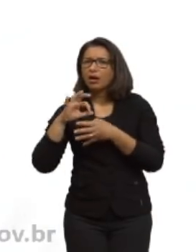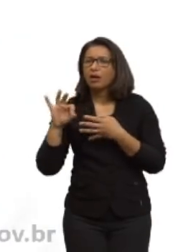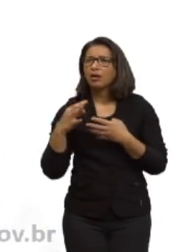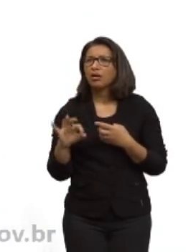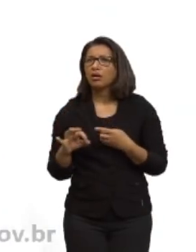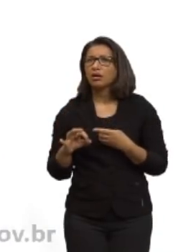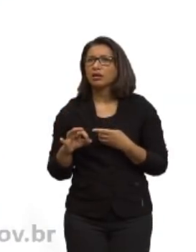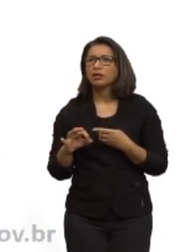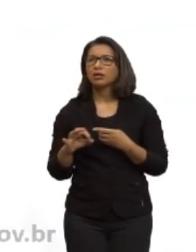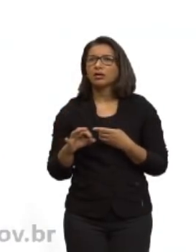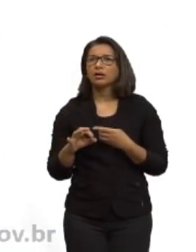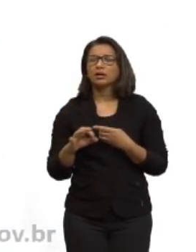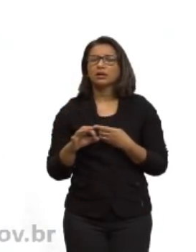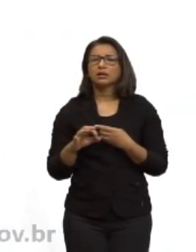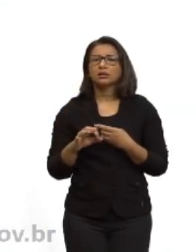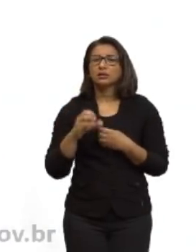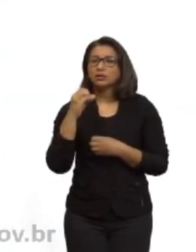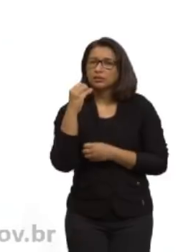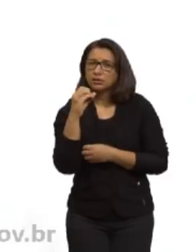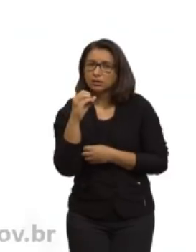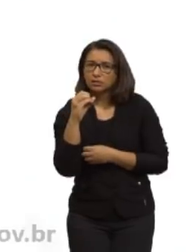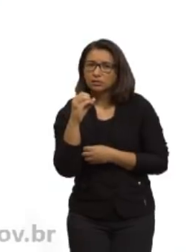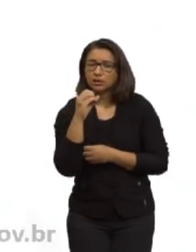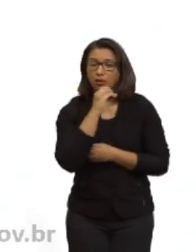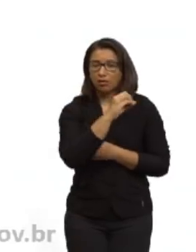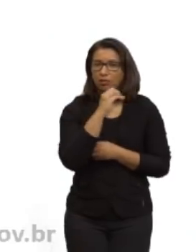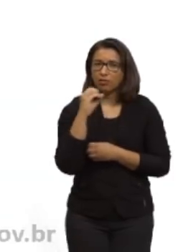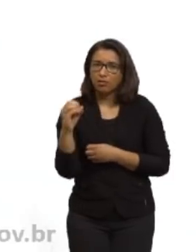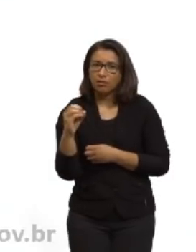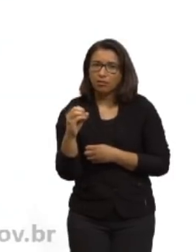gás oxigênio que aqui ó ó